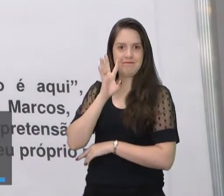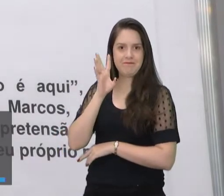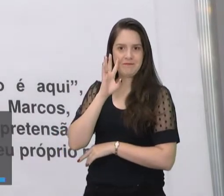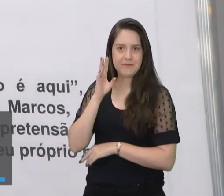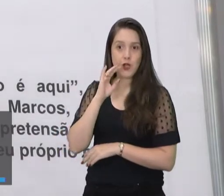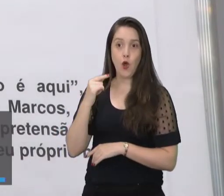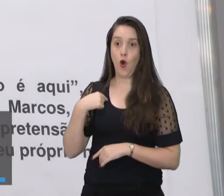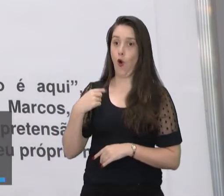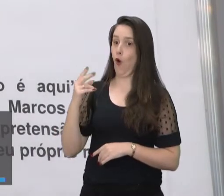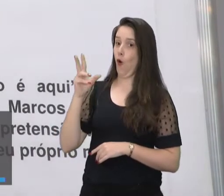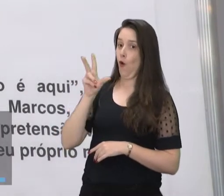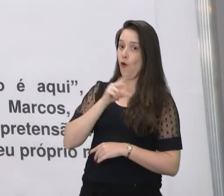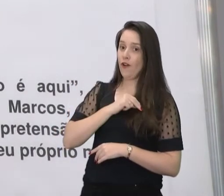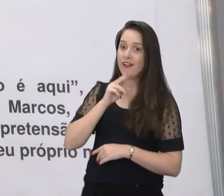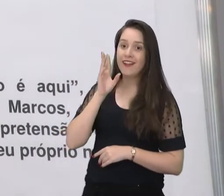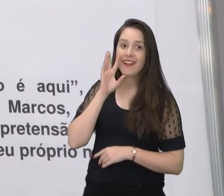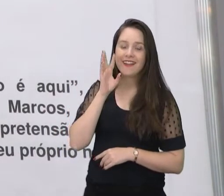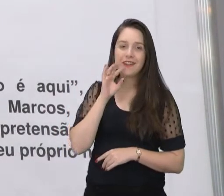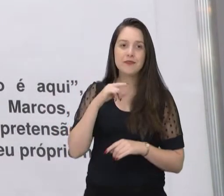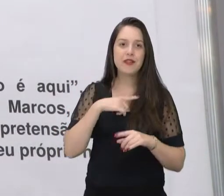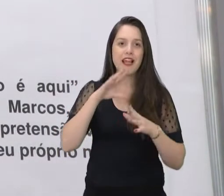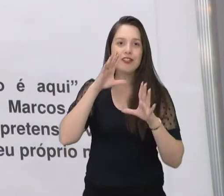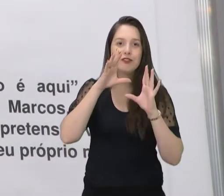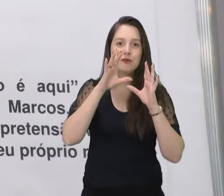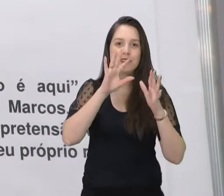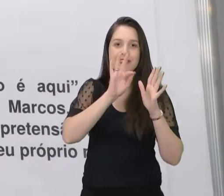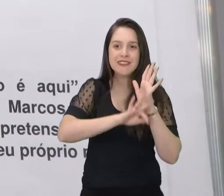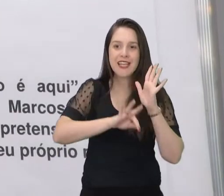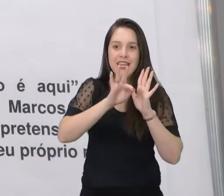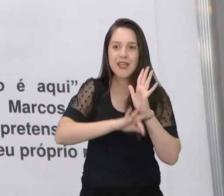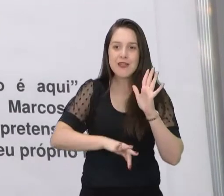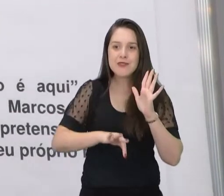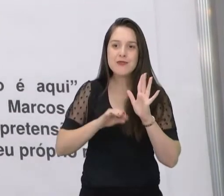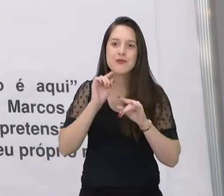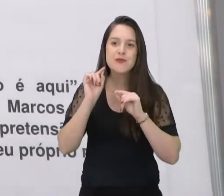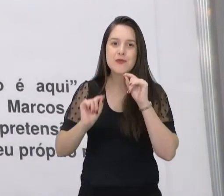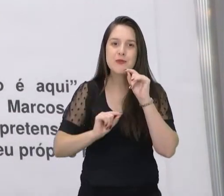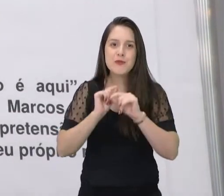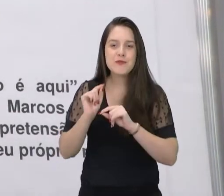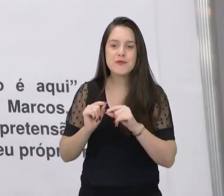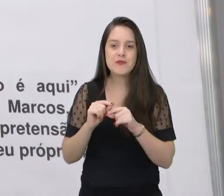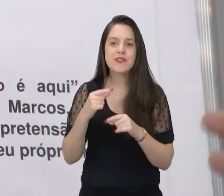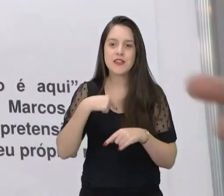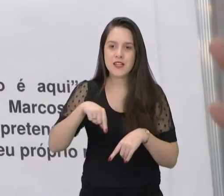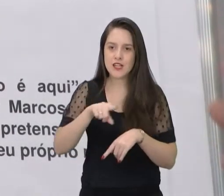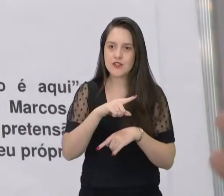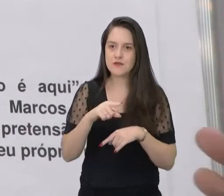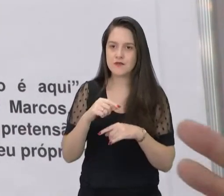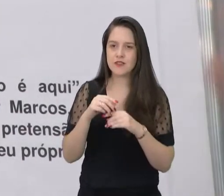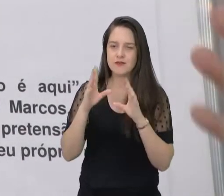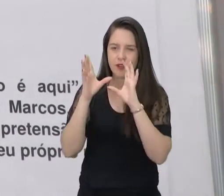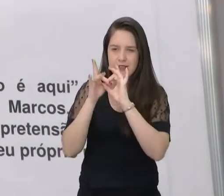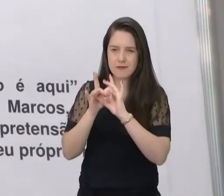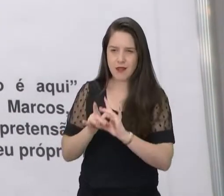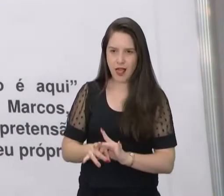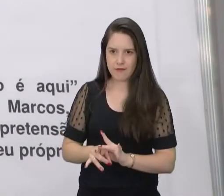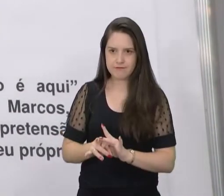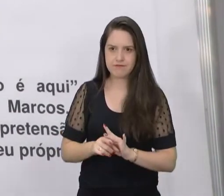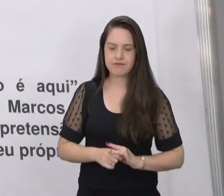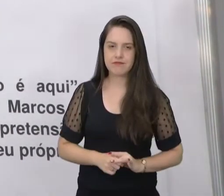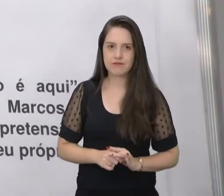Olha que bacana, olha aí. Então nós temos um texto, aí à medida que a Janaína for apontando o texto aí, a gente vai lendo as partes. Janaína,